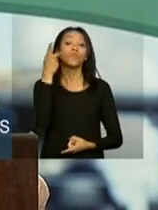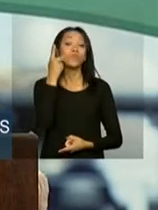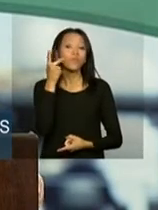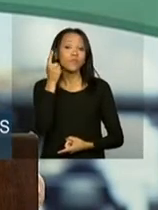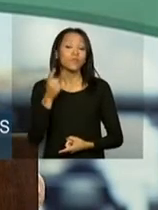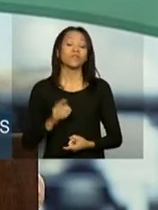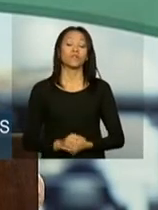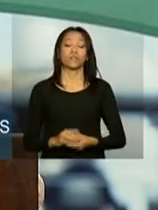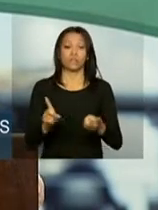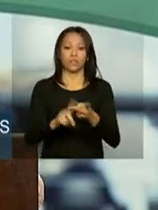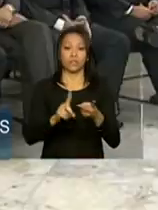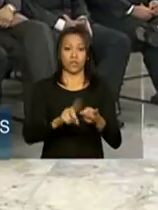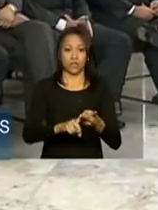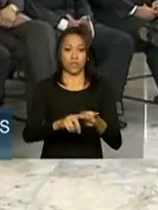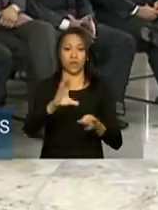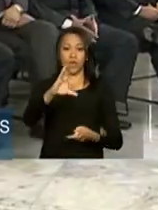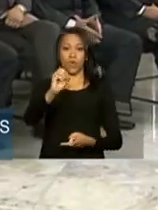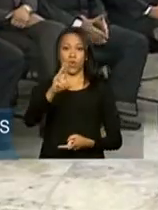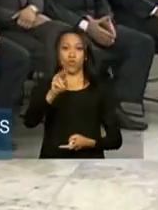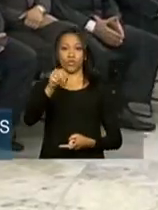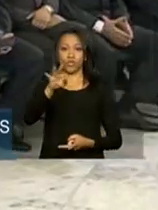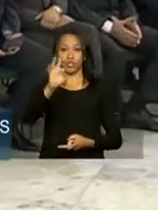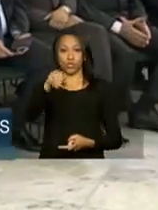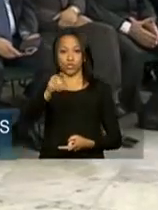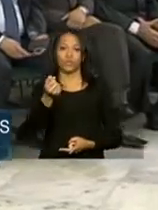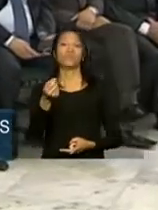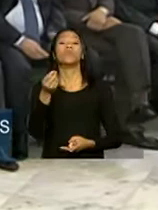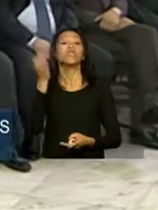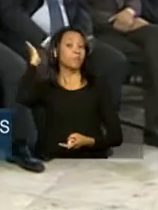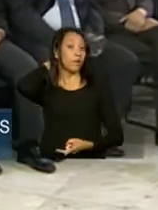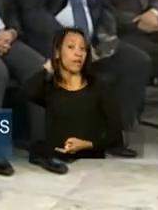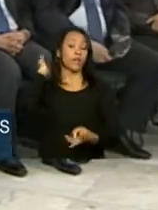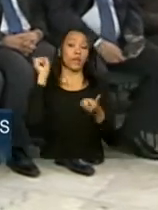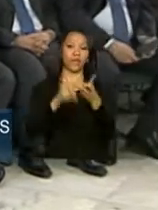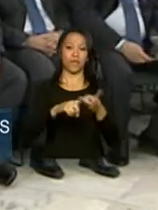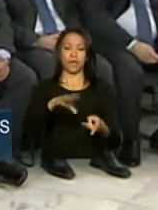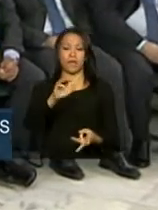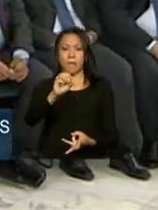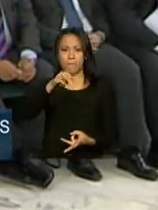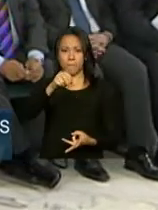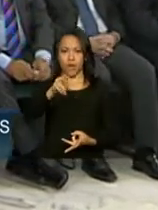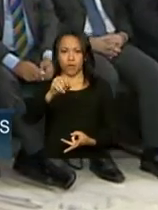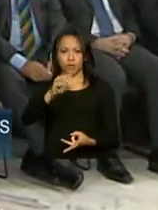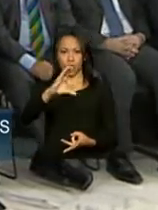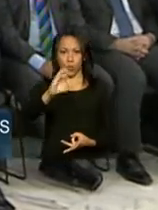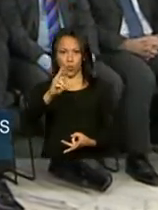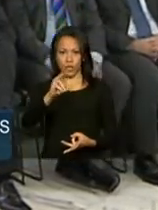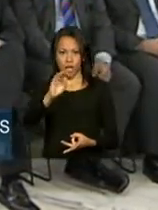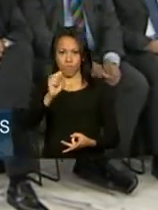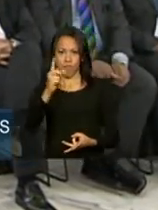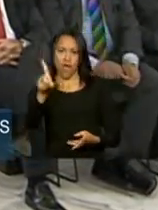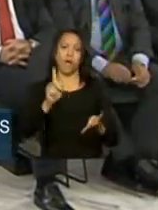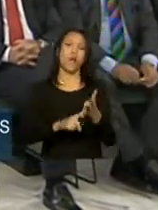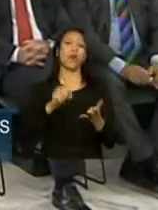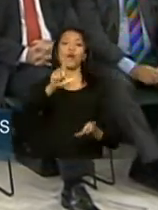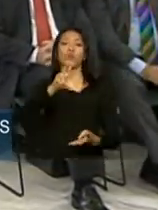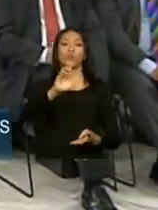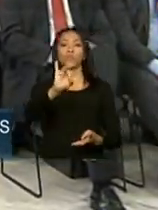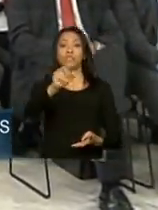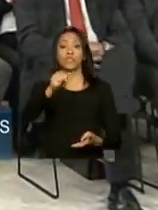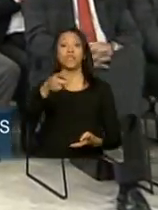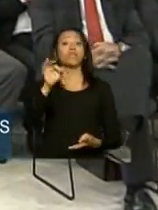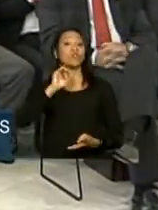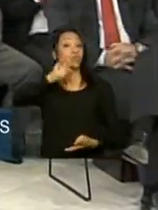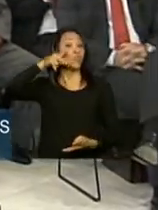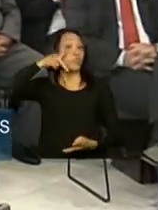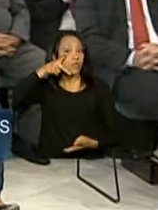Fortaleza, Zenaldo Coutinho de Belém, Mauro Mendes Ferreira de Cuiabá, Luciano Cartacho de João